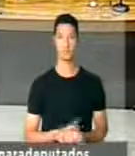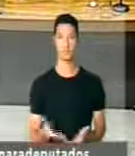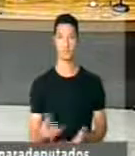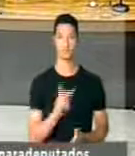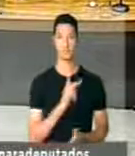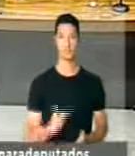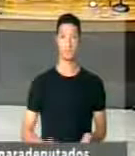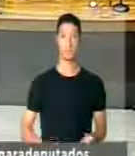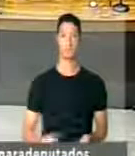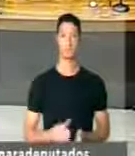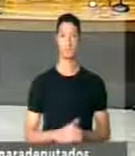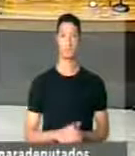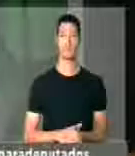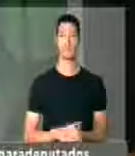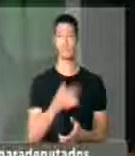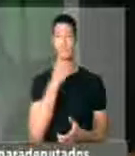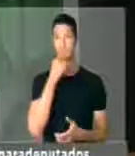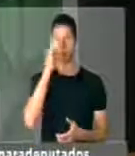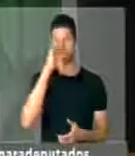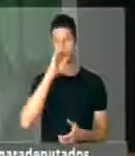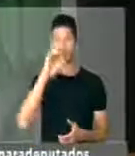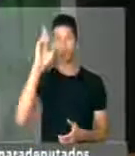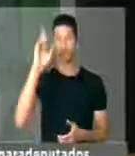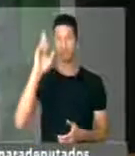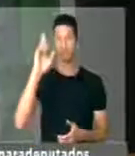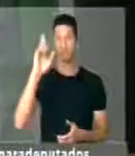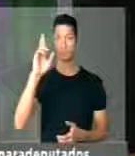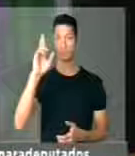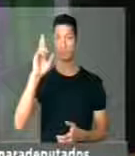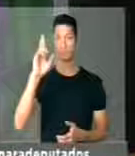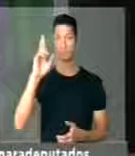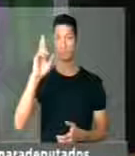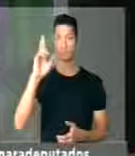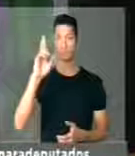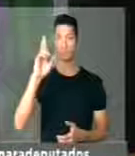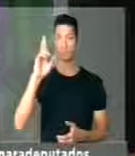Senhor presidente, senhoras e senhores